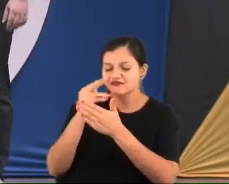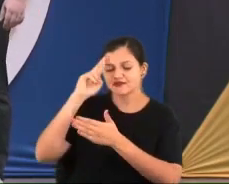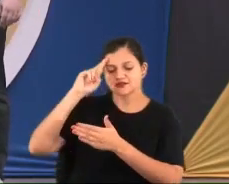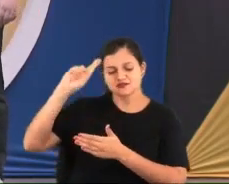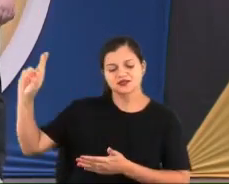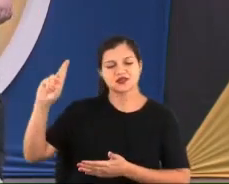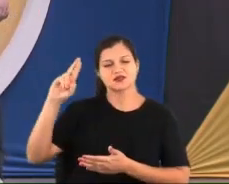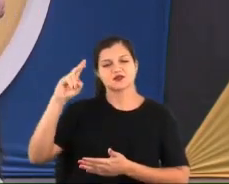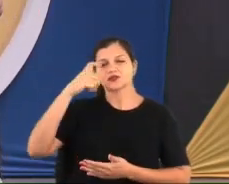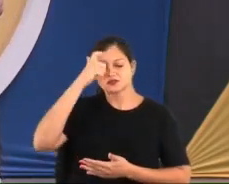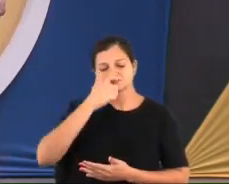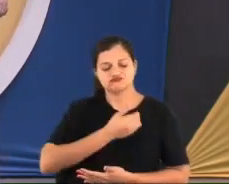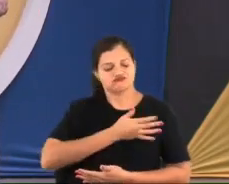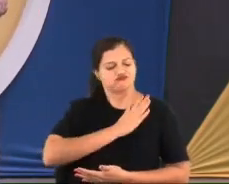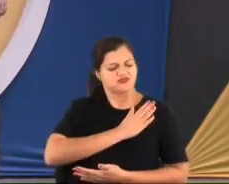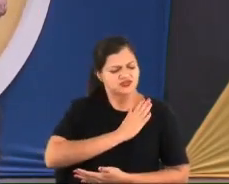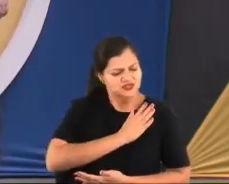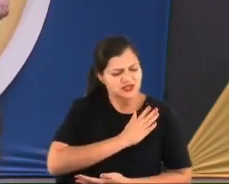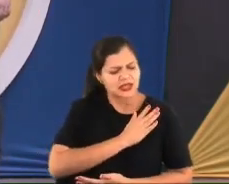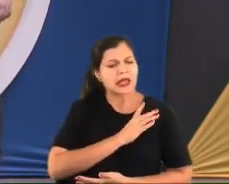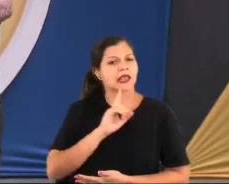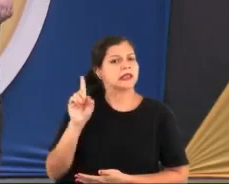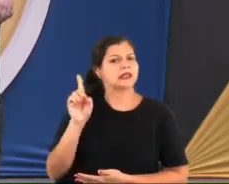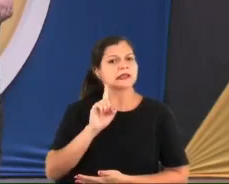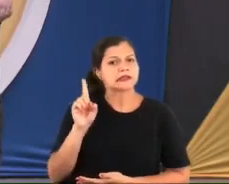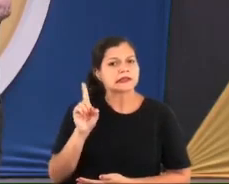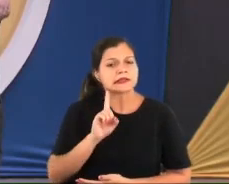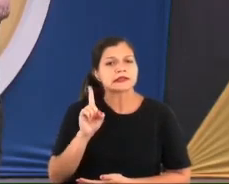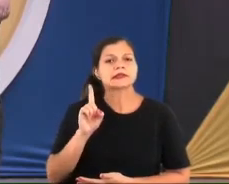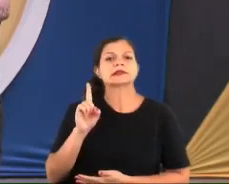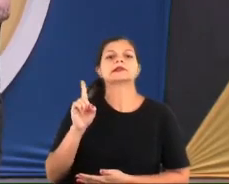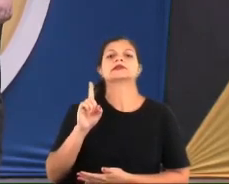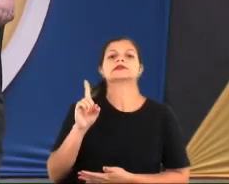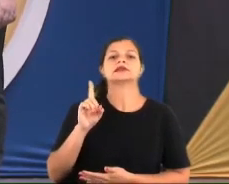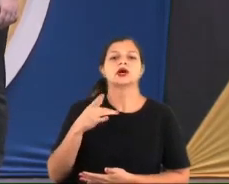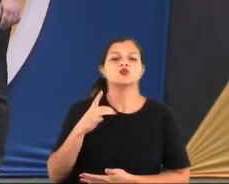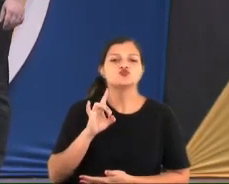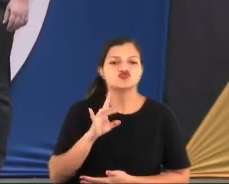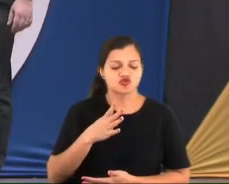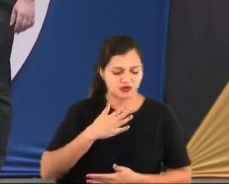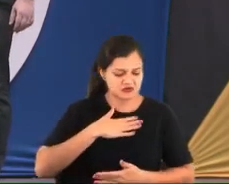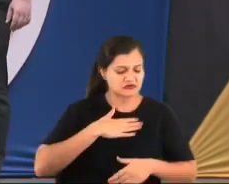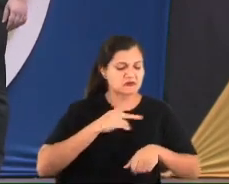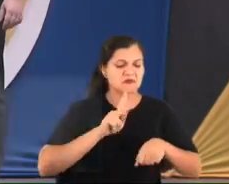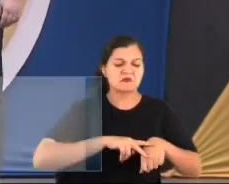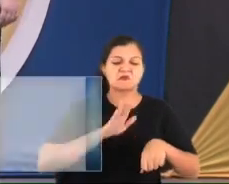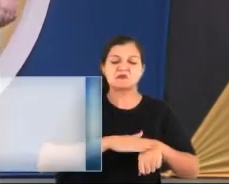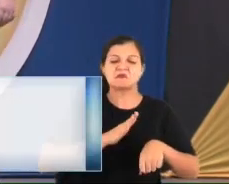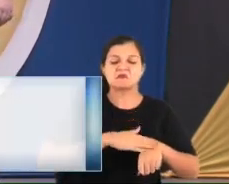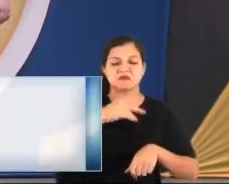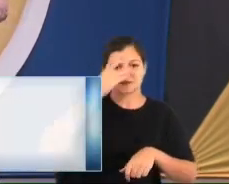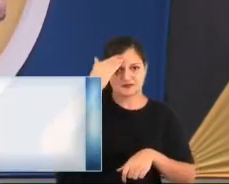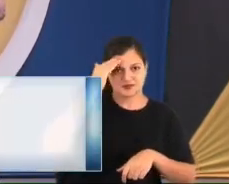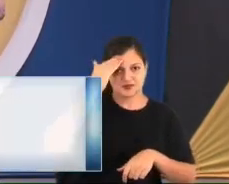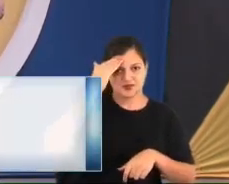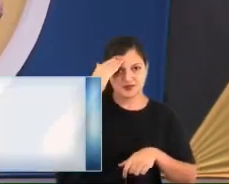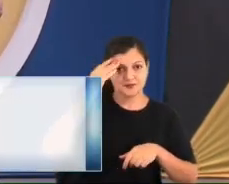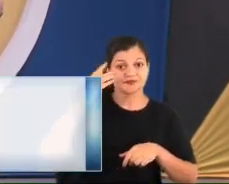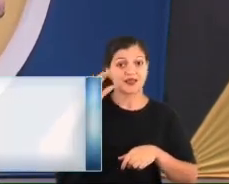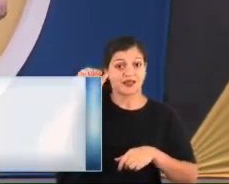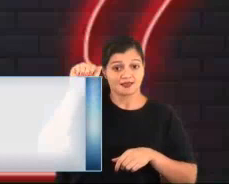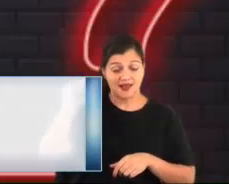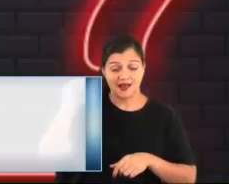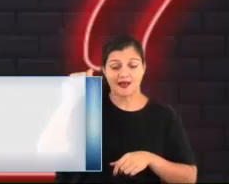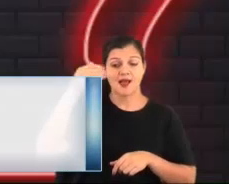de todo o seu coração e não se apoie em seu próprio entendimento. Letra A, Provérbios